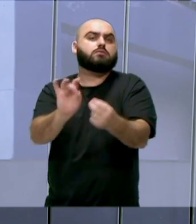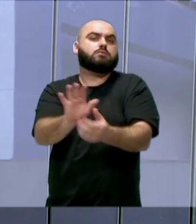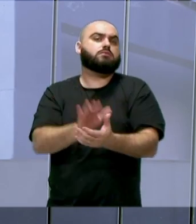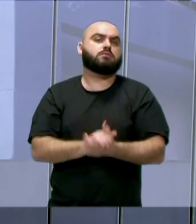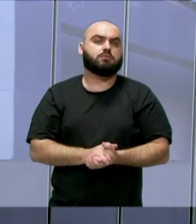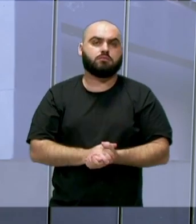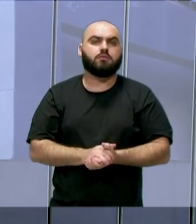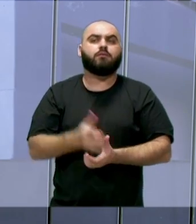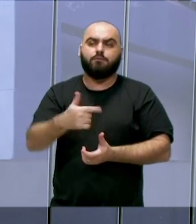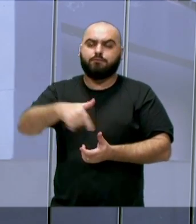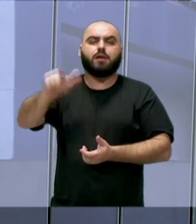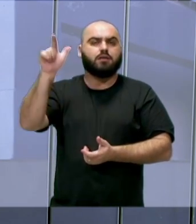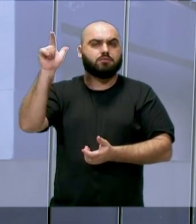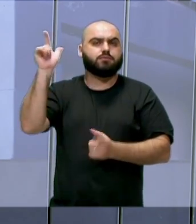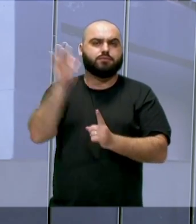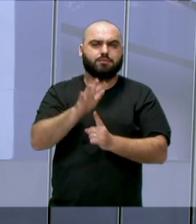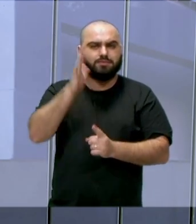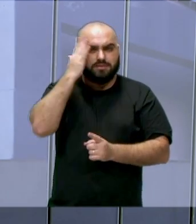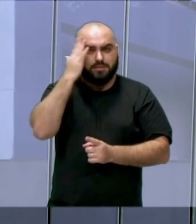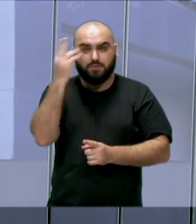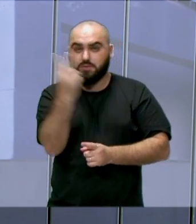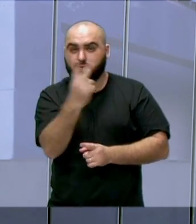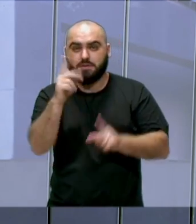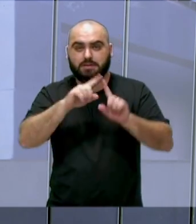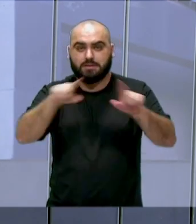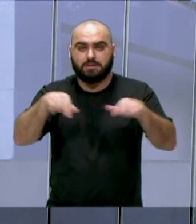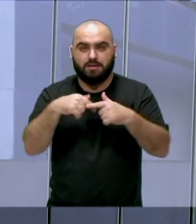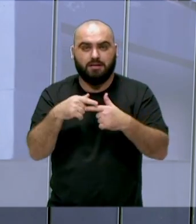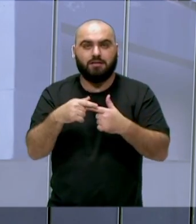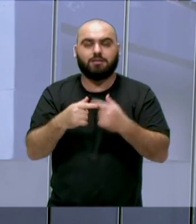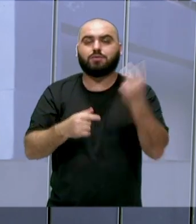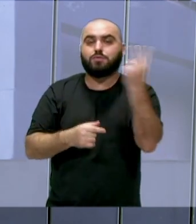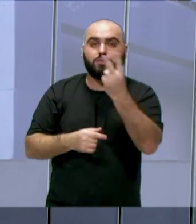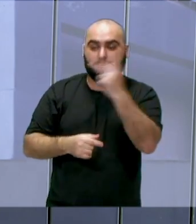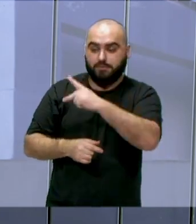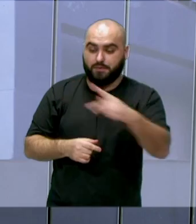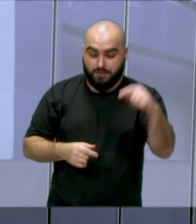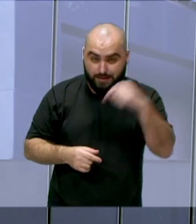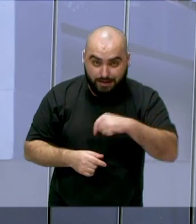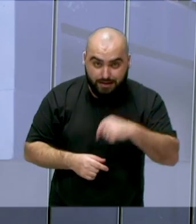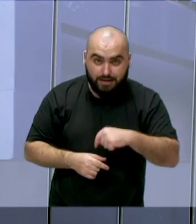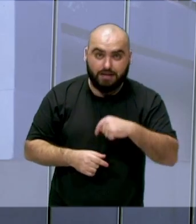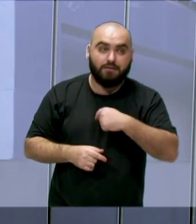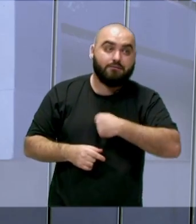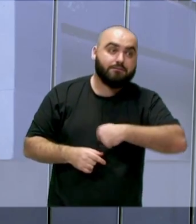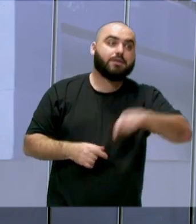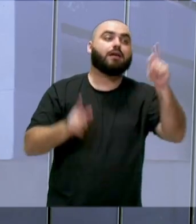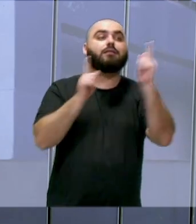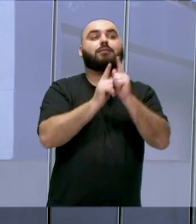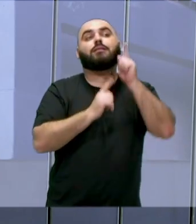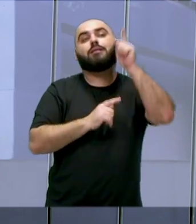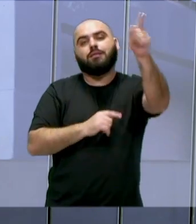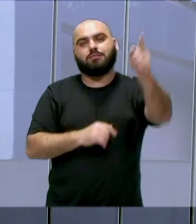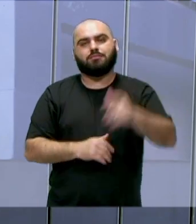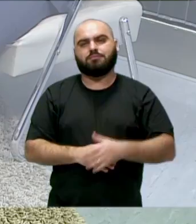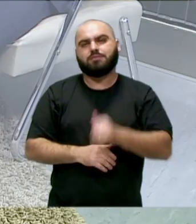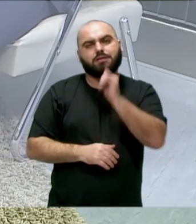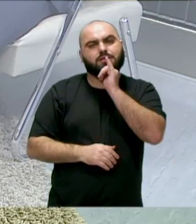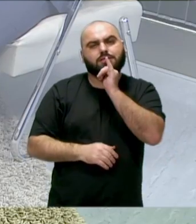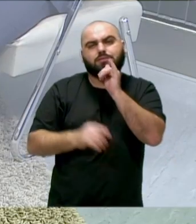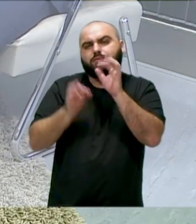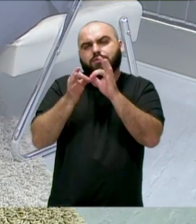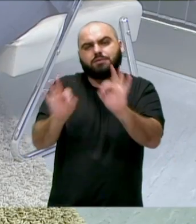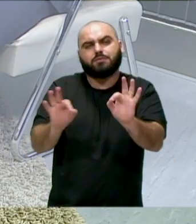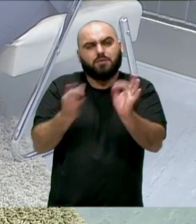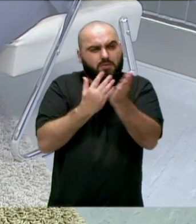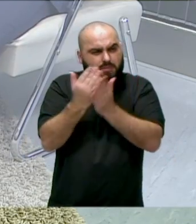vai impactar, como eu falei, naquelas 2 salas de aula que estão vindo 2 professoras daqui dessa região para poder atender lá. Então, um exemplo simples, a aula lá começa